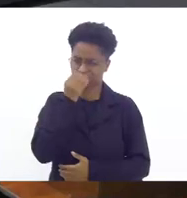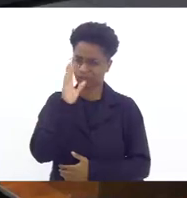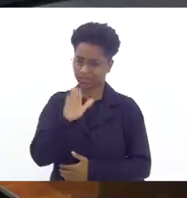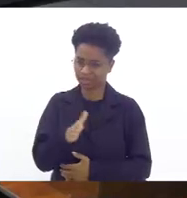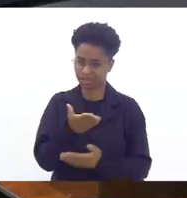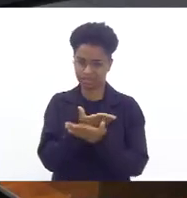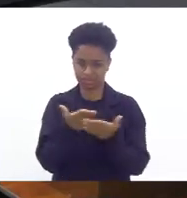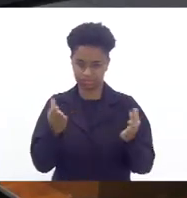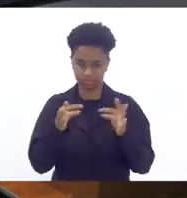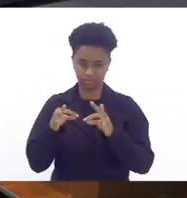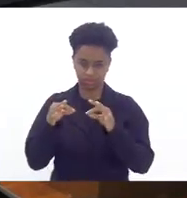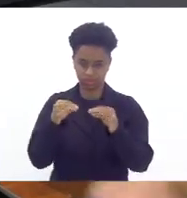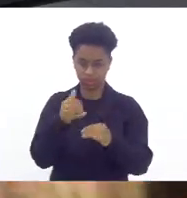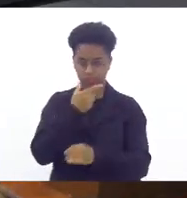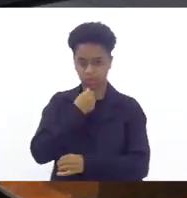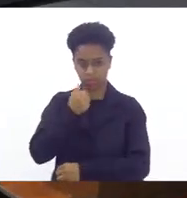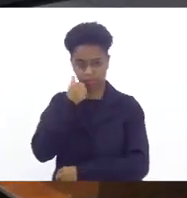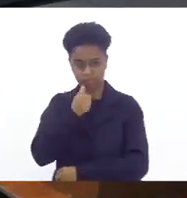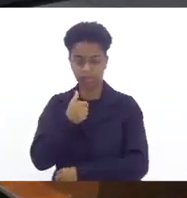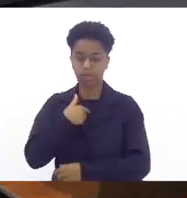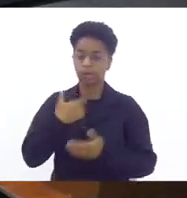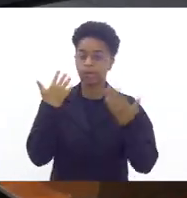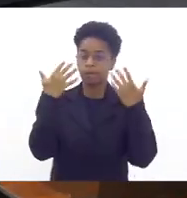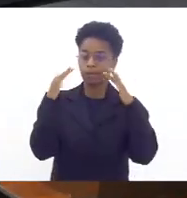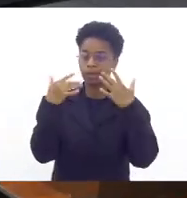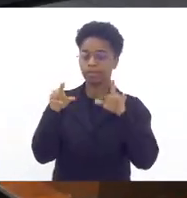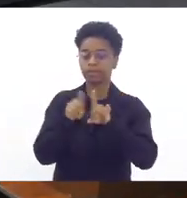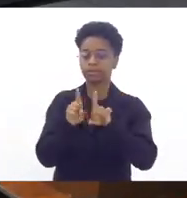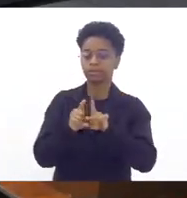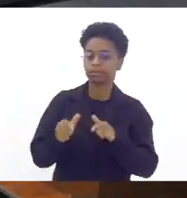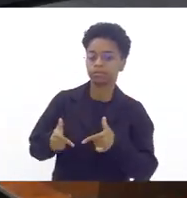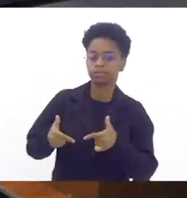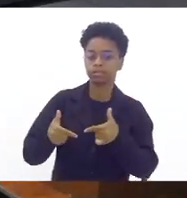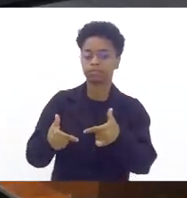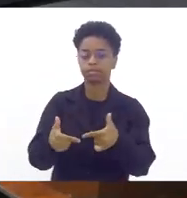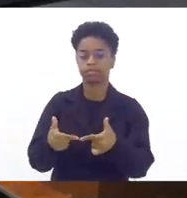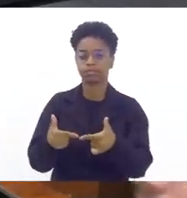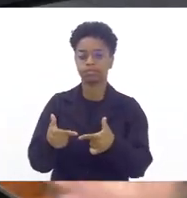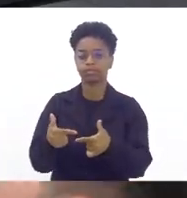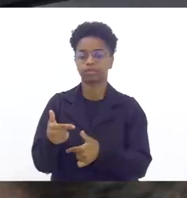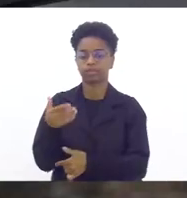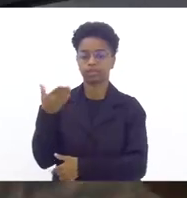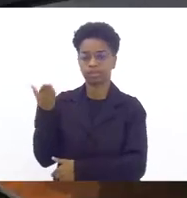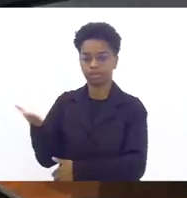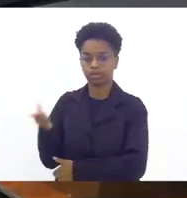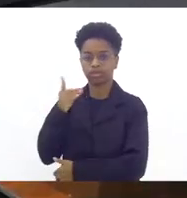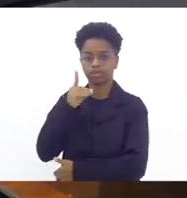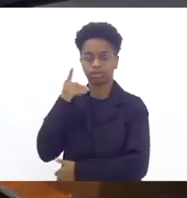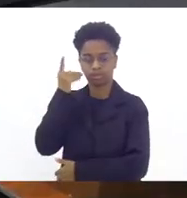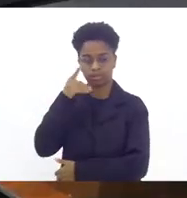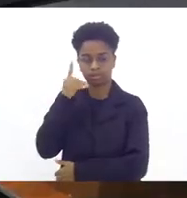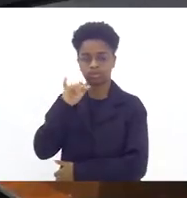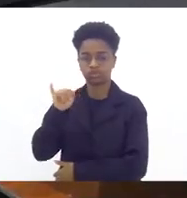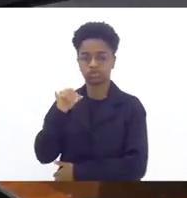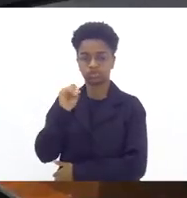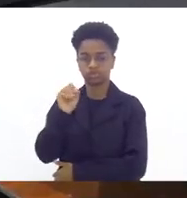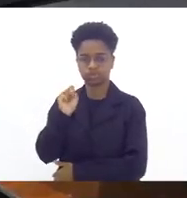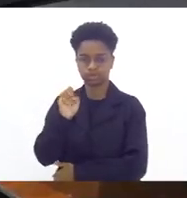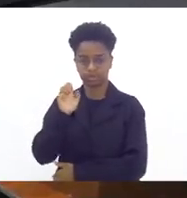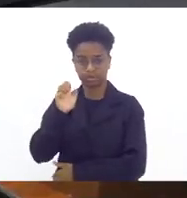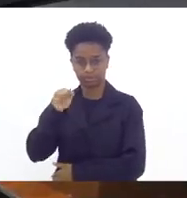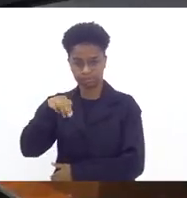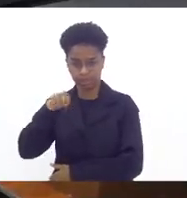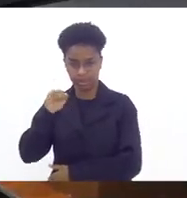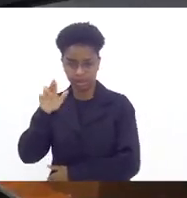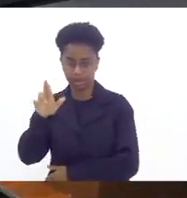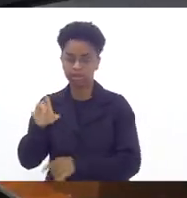todos e todas, parabenizar a iniciativa do deputado José Mário, deputado Carlos Mink.